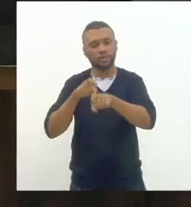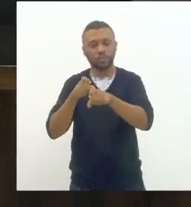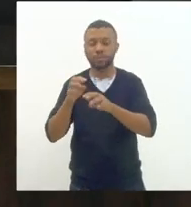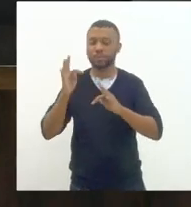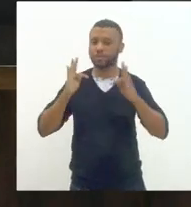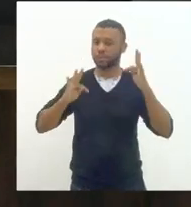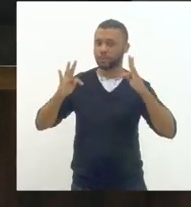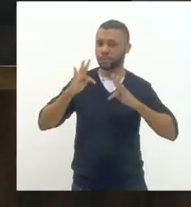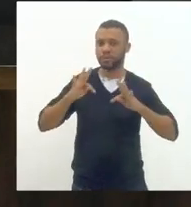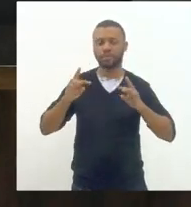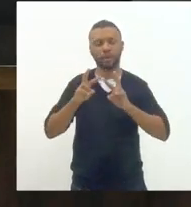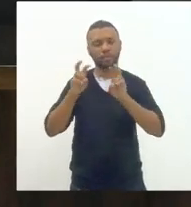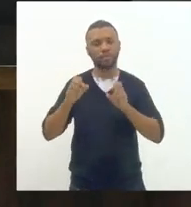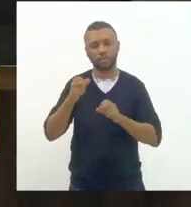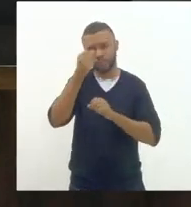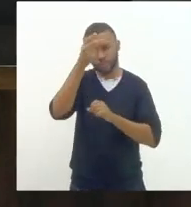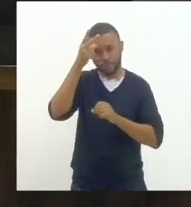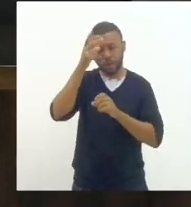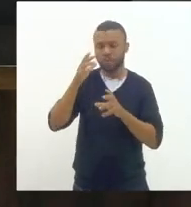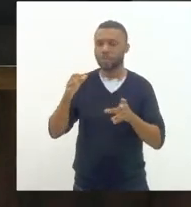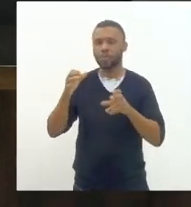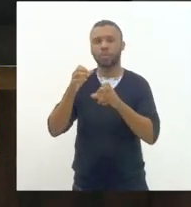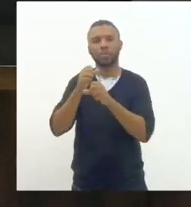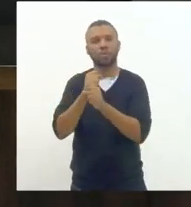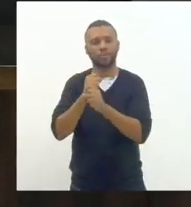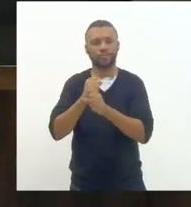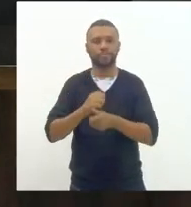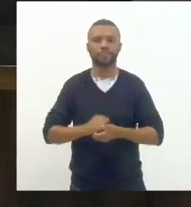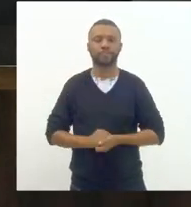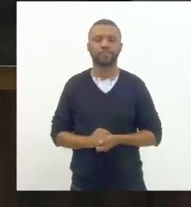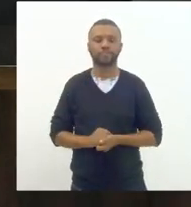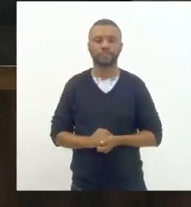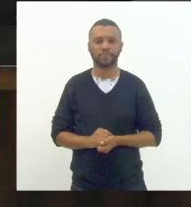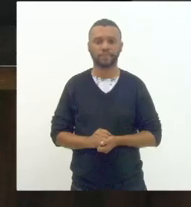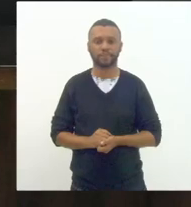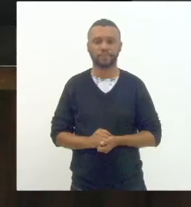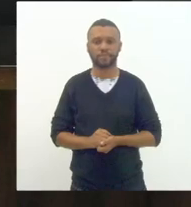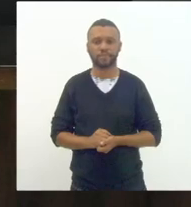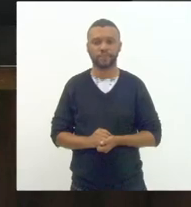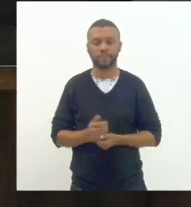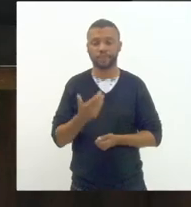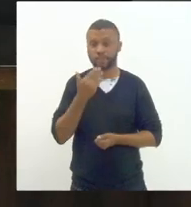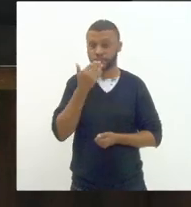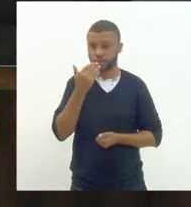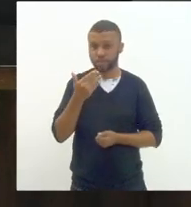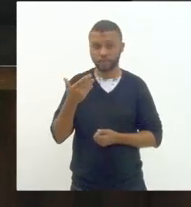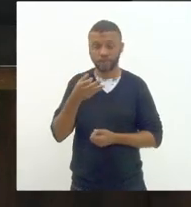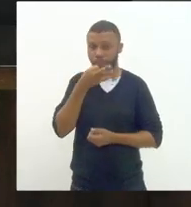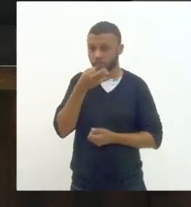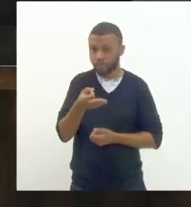e Orçamento. Para emitir parecer pela Comissão de Meio Ambiente, deputado Gustavo Schmidt.